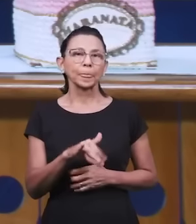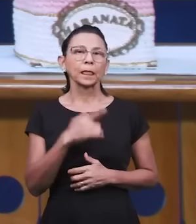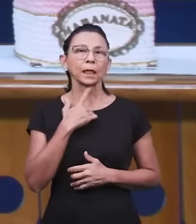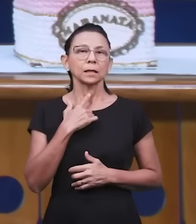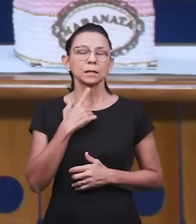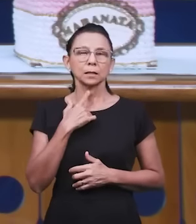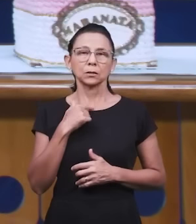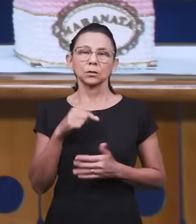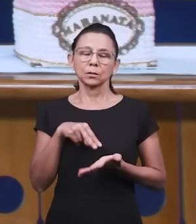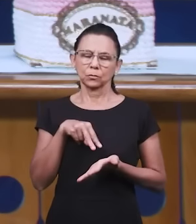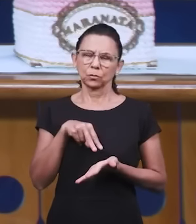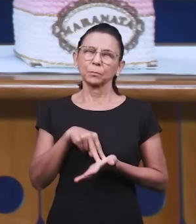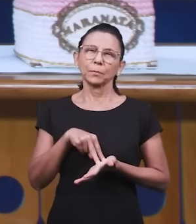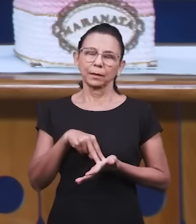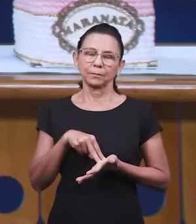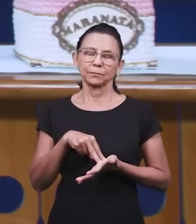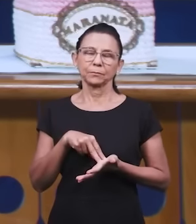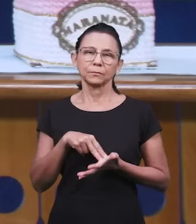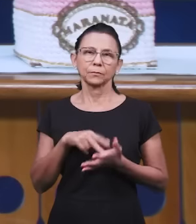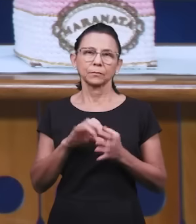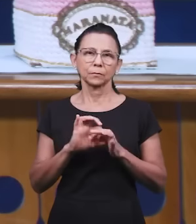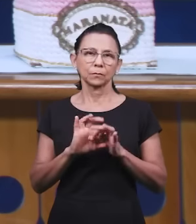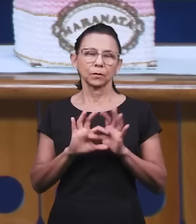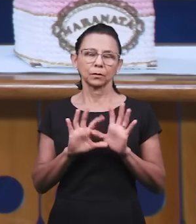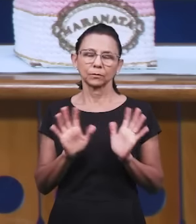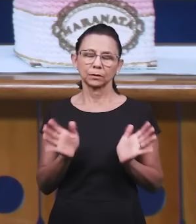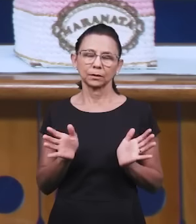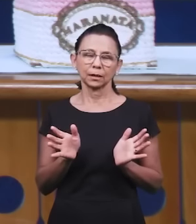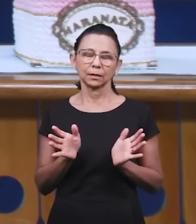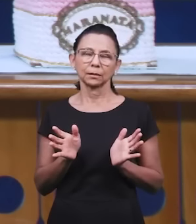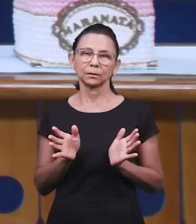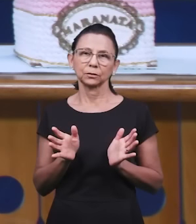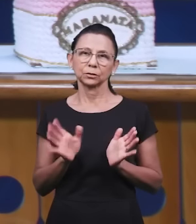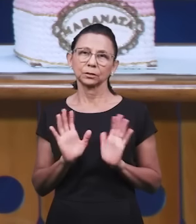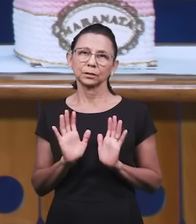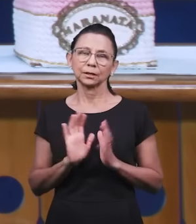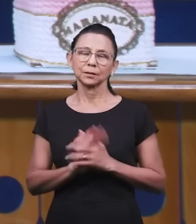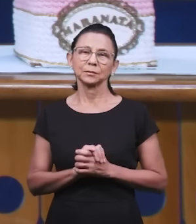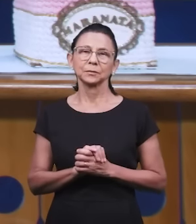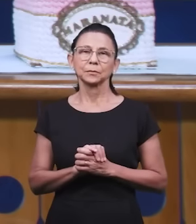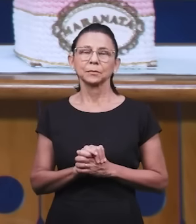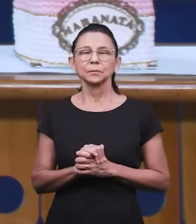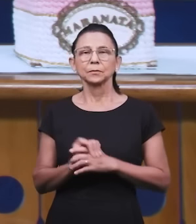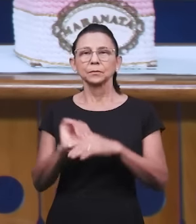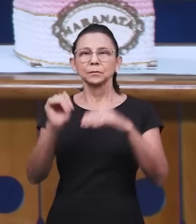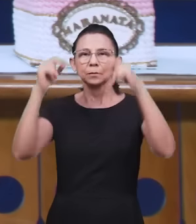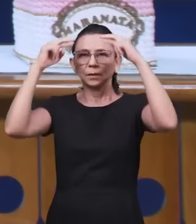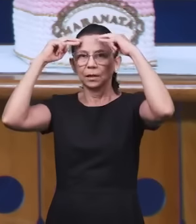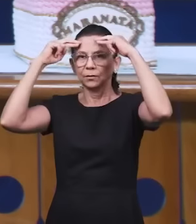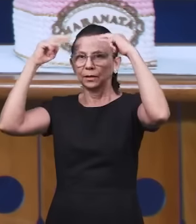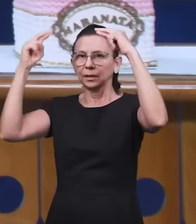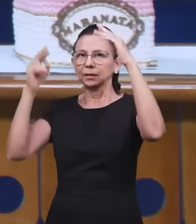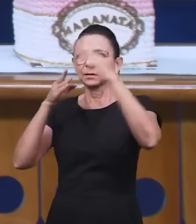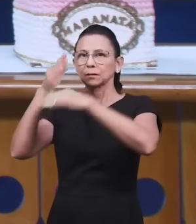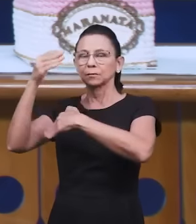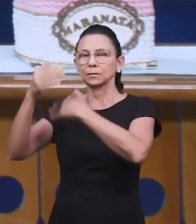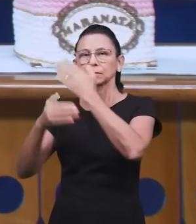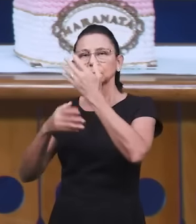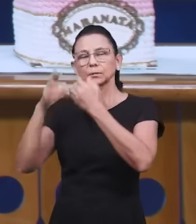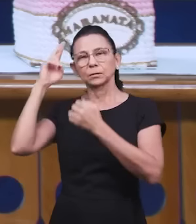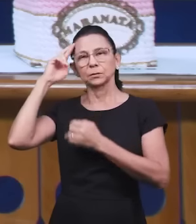se quiserem, estejam de pé agora. Nós vamos fazer uma oração em atitude de reverência a esse momento em que estamos entrando